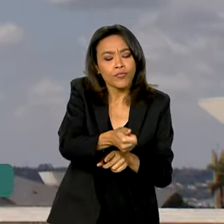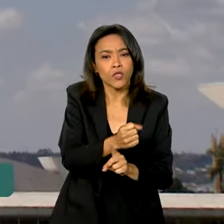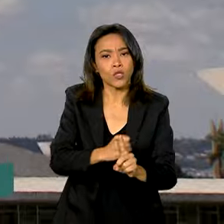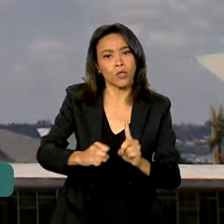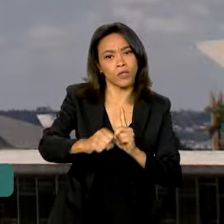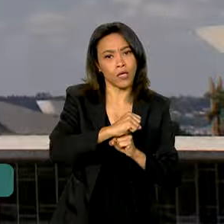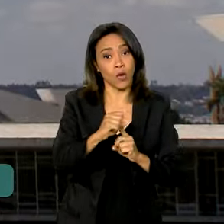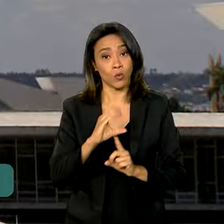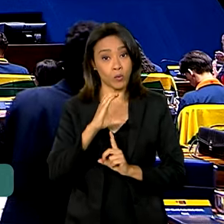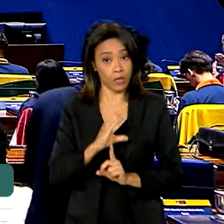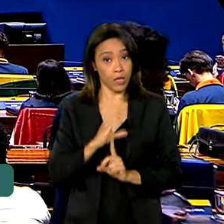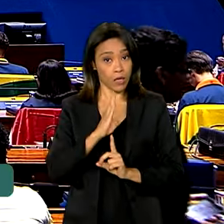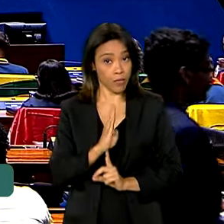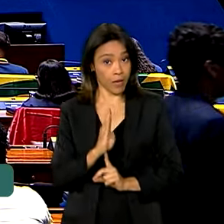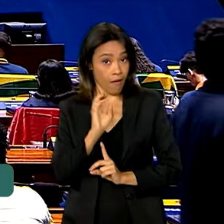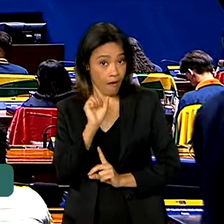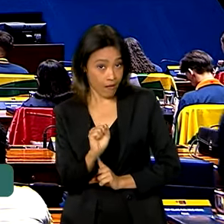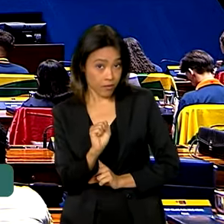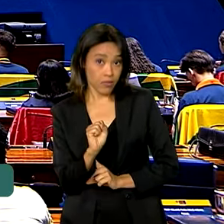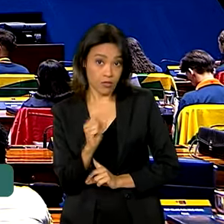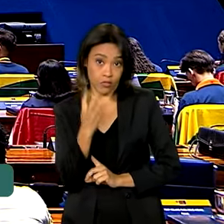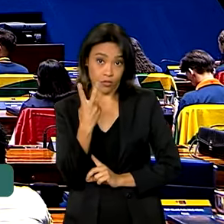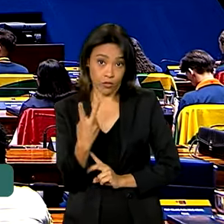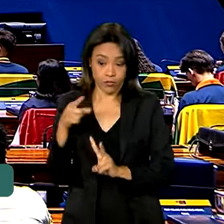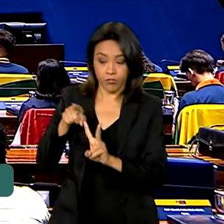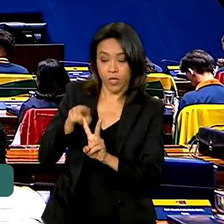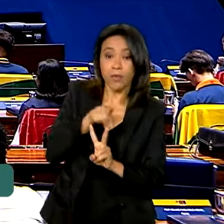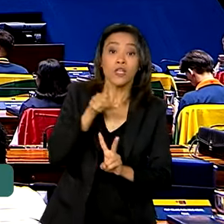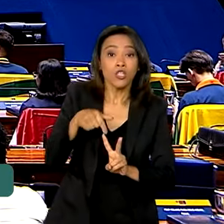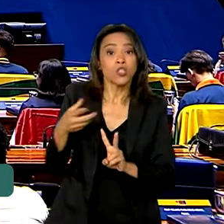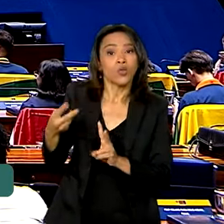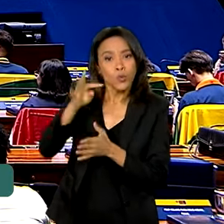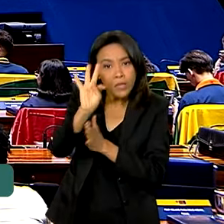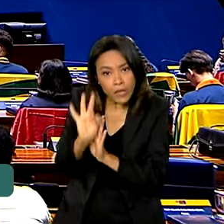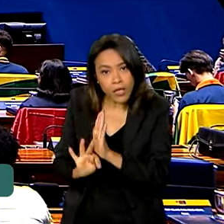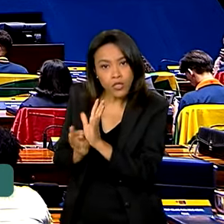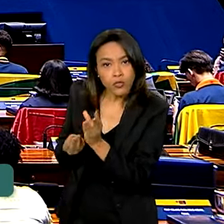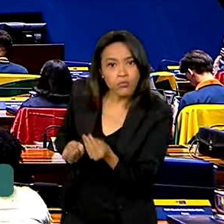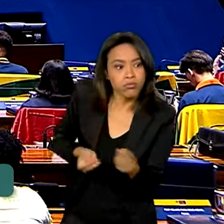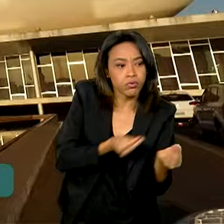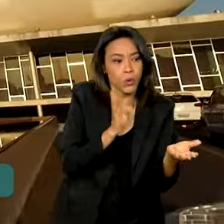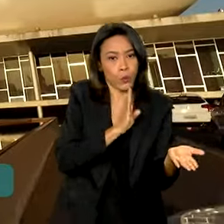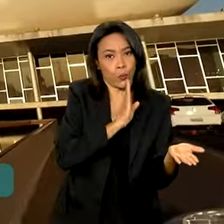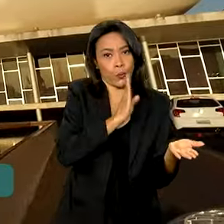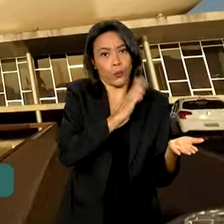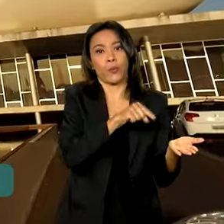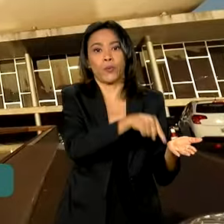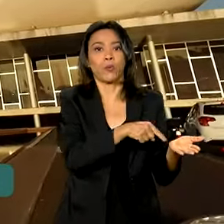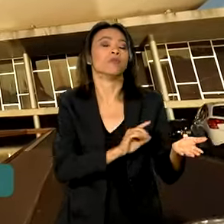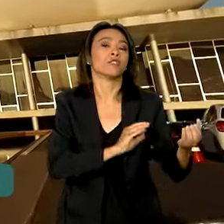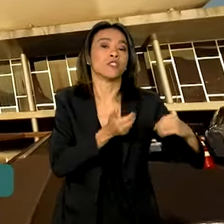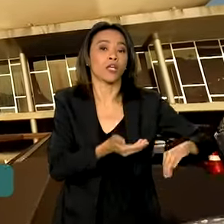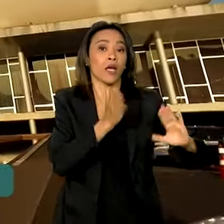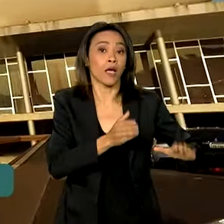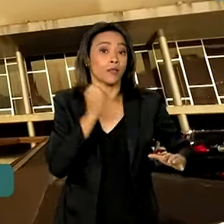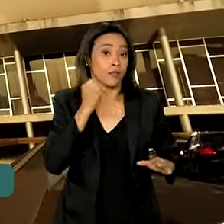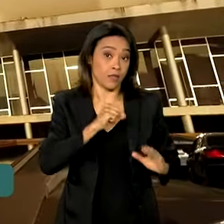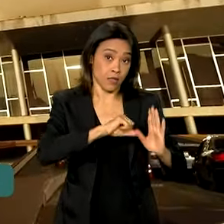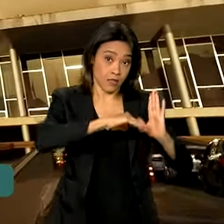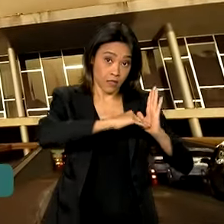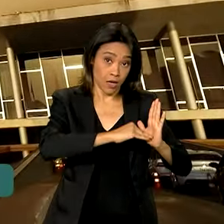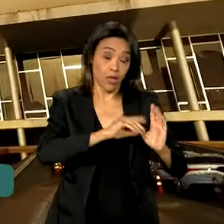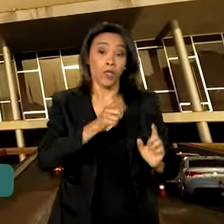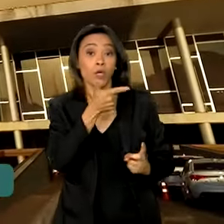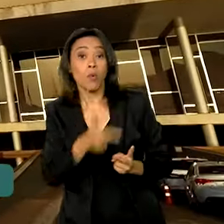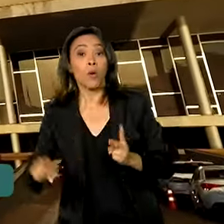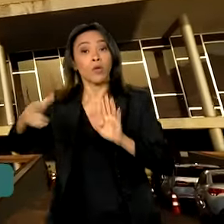o CBS. O texto chegou em julho ao Senado em regime de urgência. Outro esforço é pela aprovação da